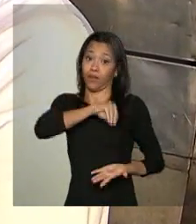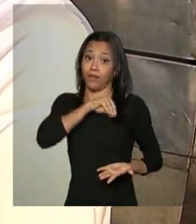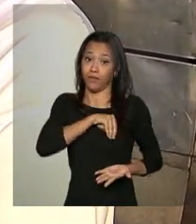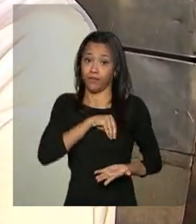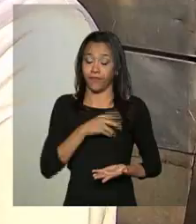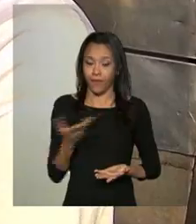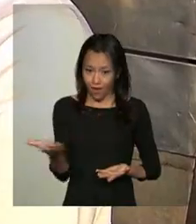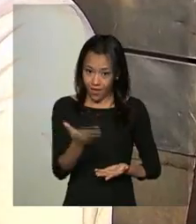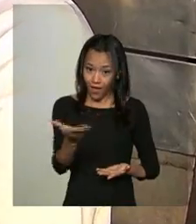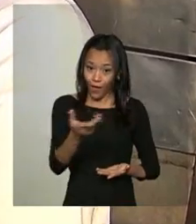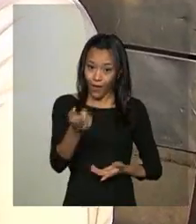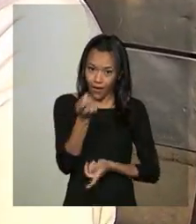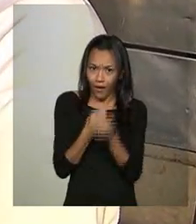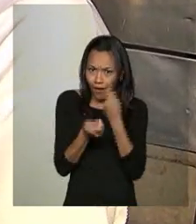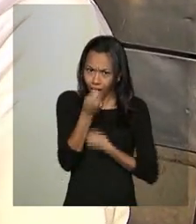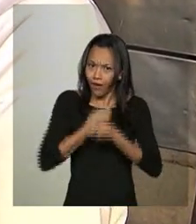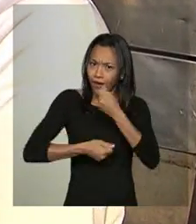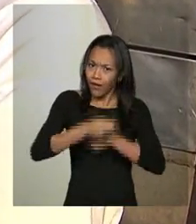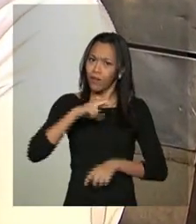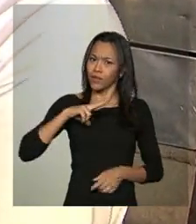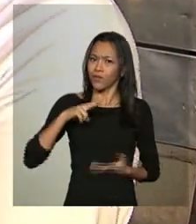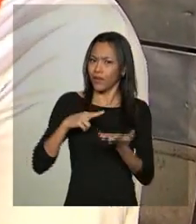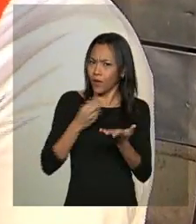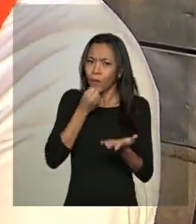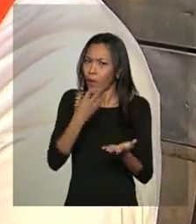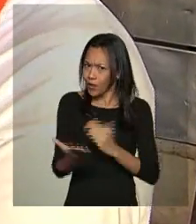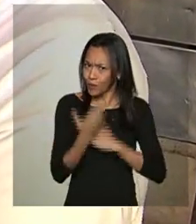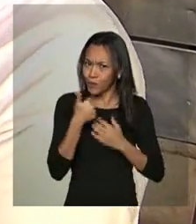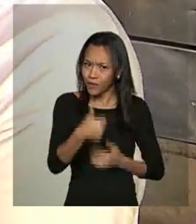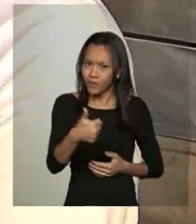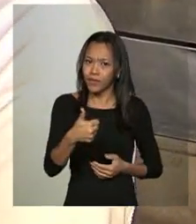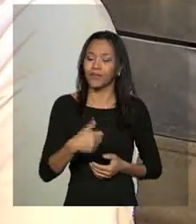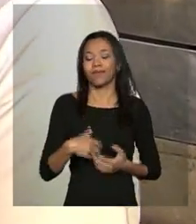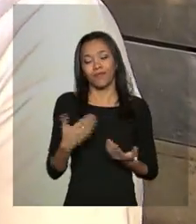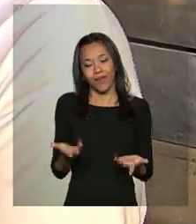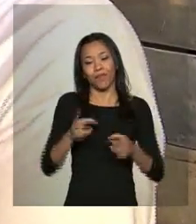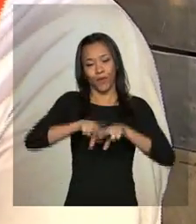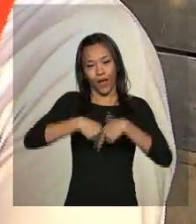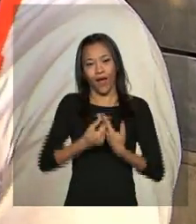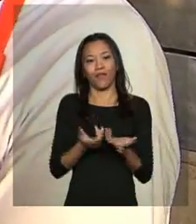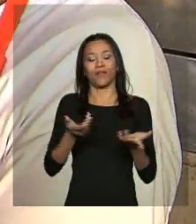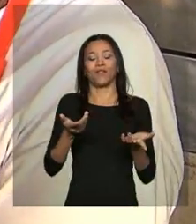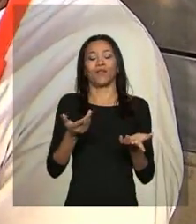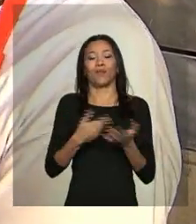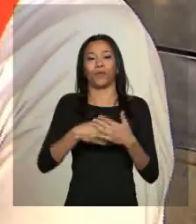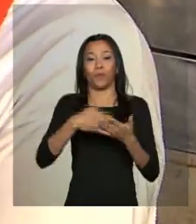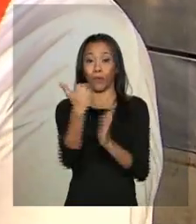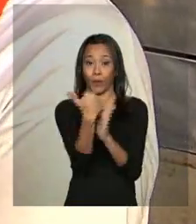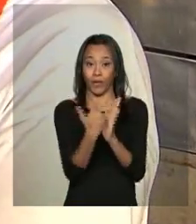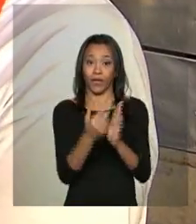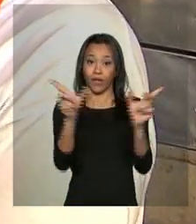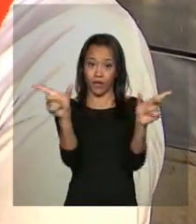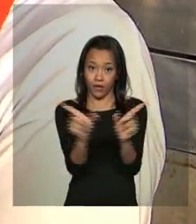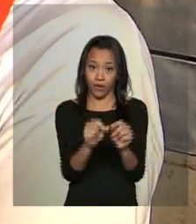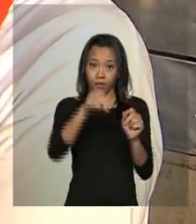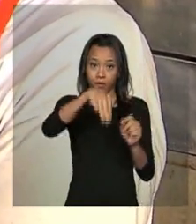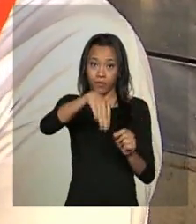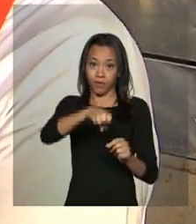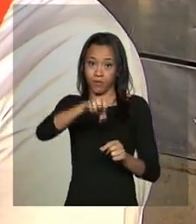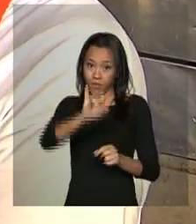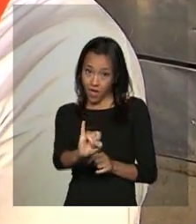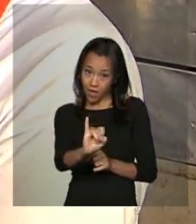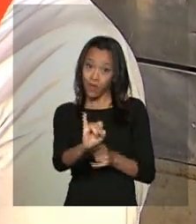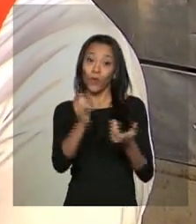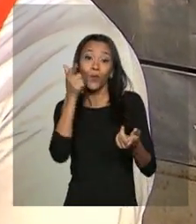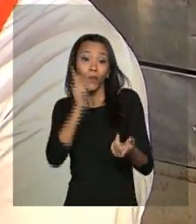microempreendedor individual, né? Quais são os benefícios disso para você? Isso, através do programa, né, da Economia Solidária, eu consegui fazer o